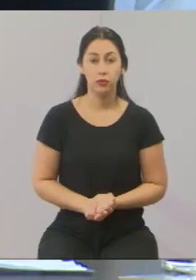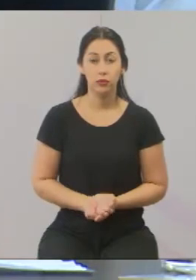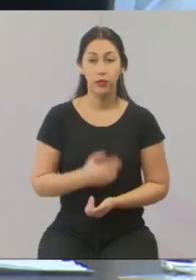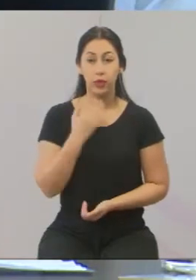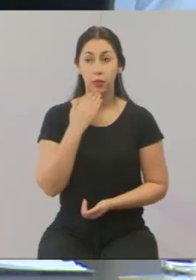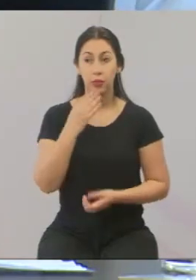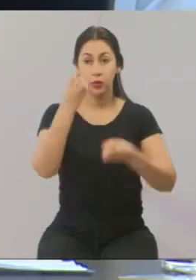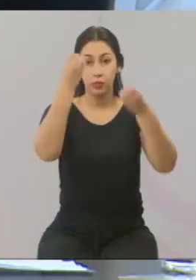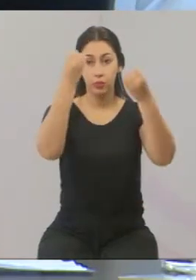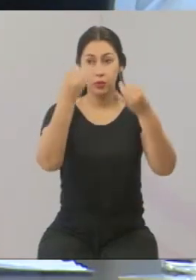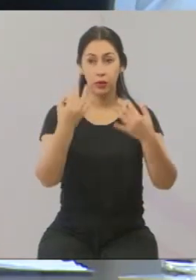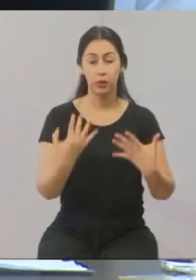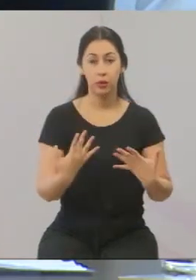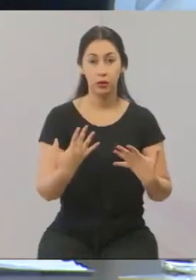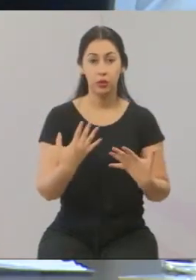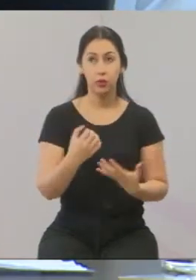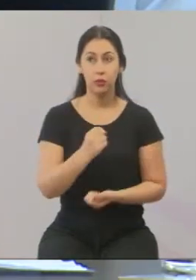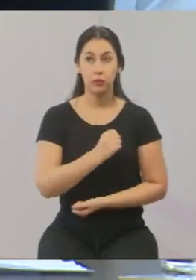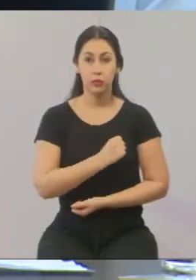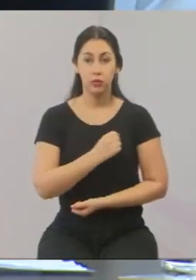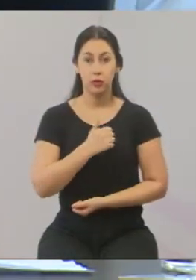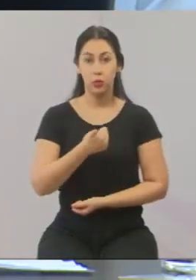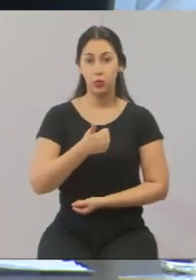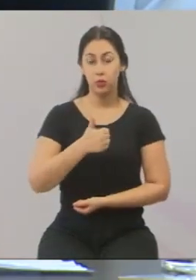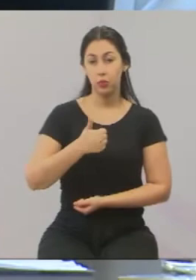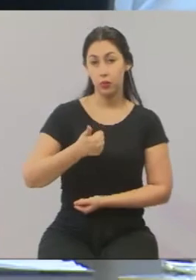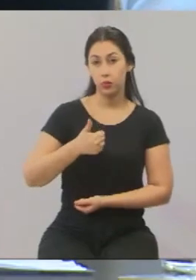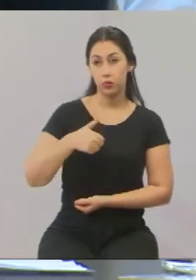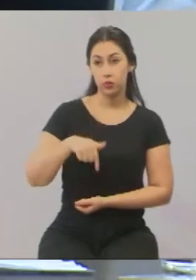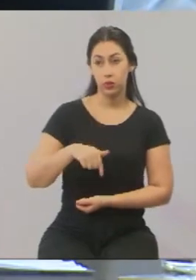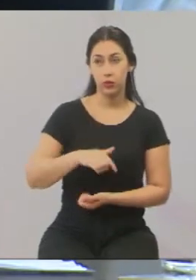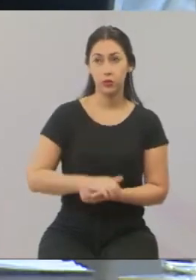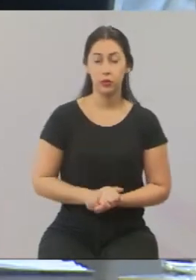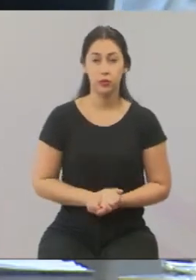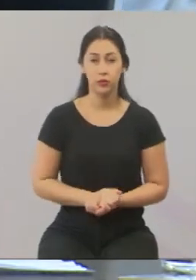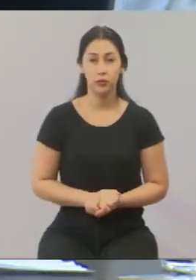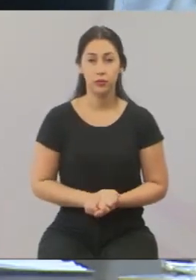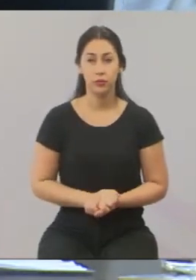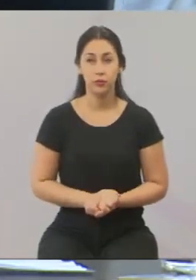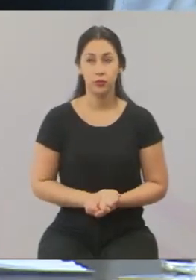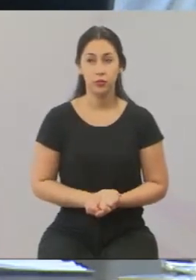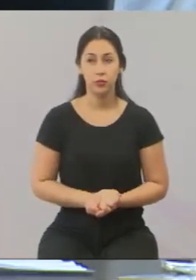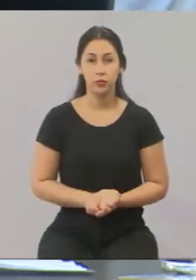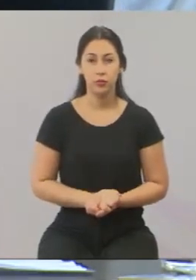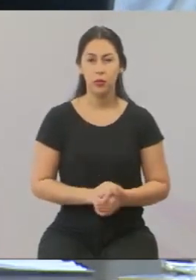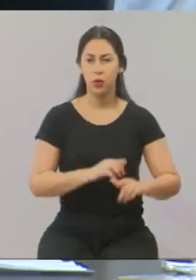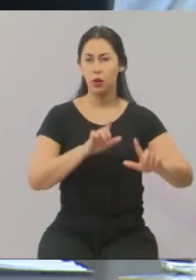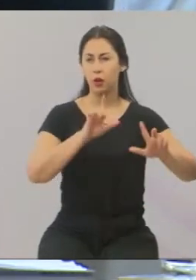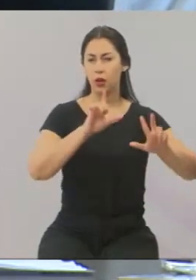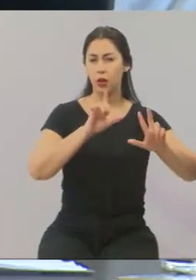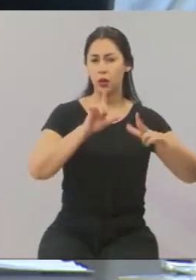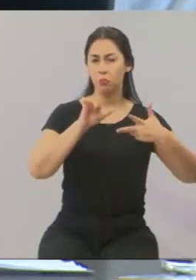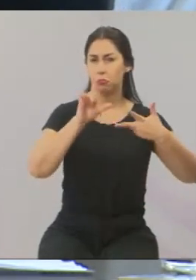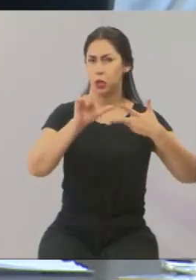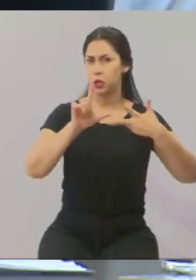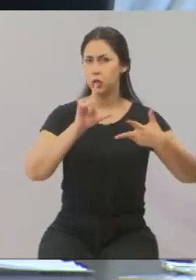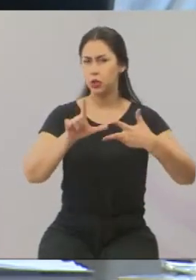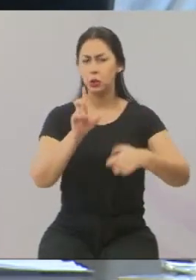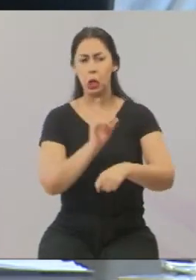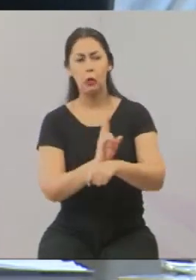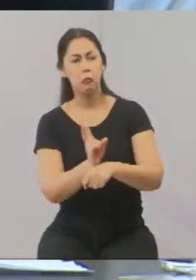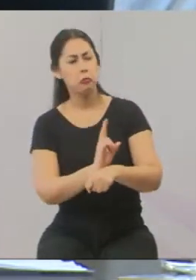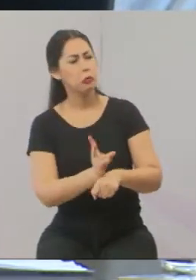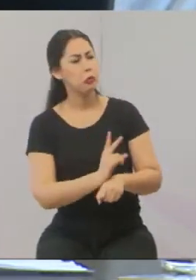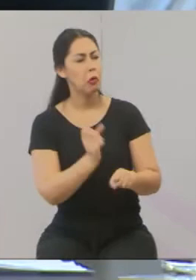Pedido de informação número 117. Considerando a prerrogativa do Legislativo em fiscalizar atos, ações, obras e